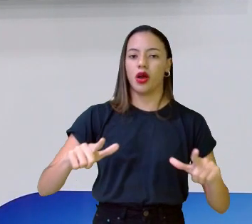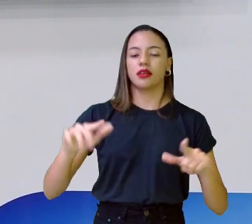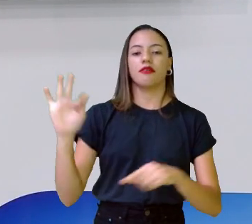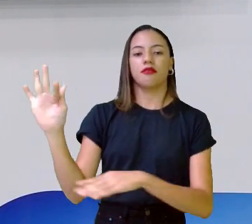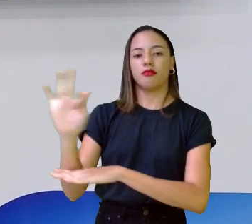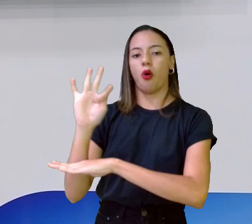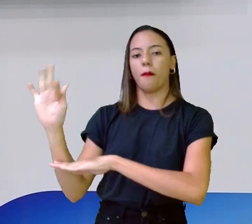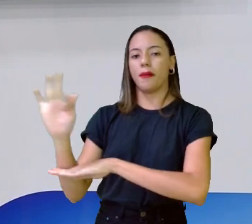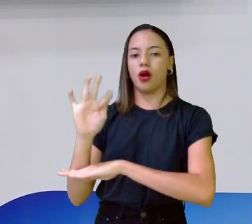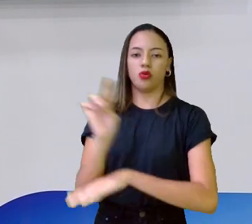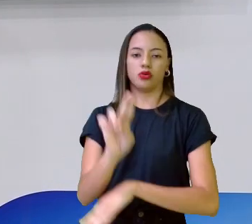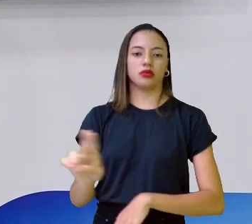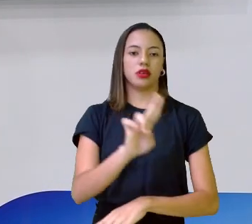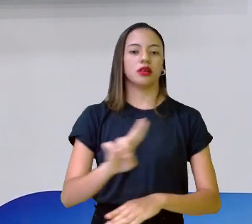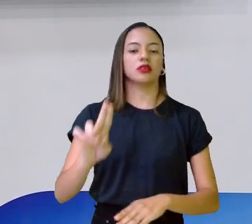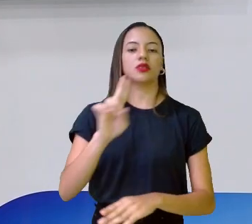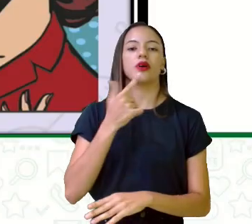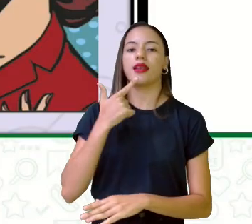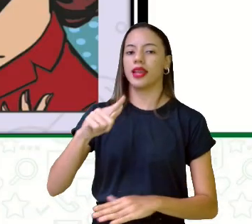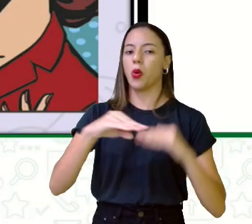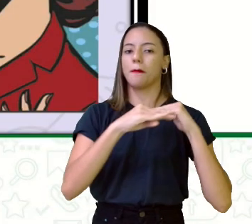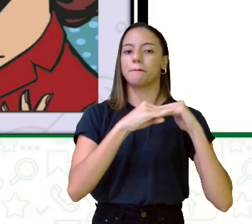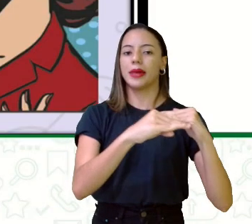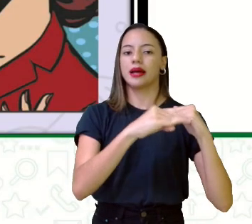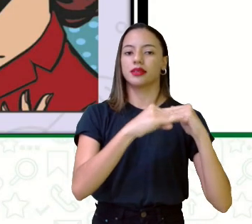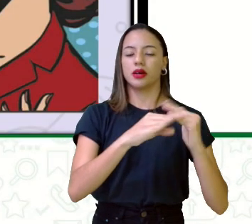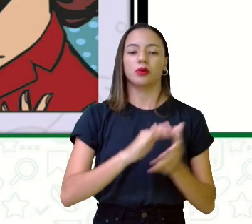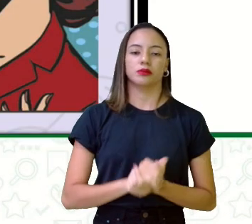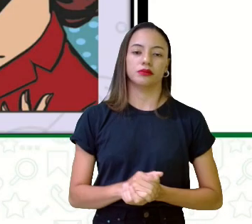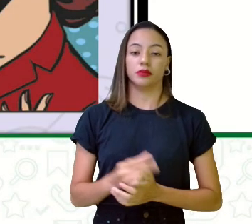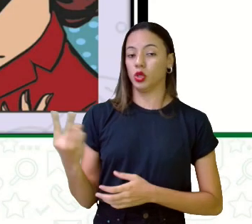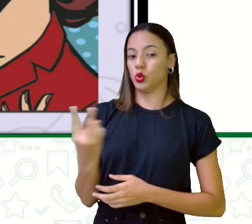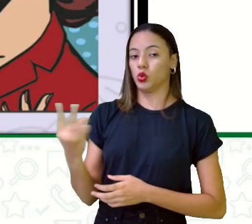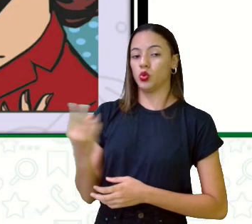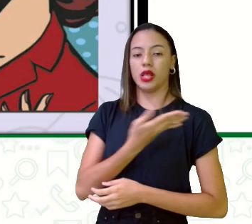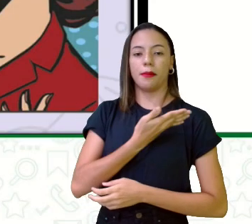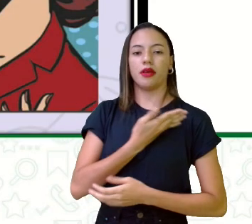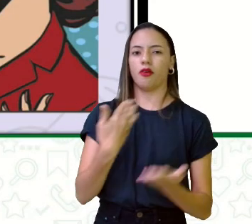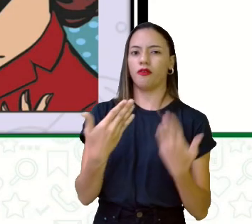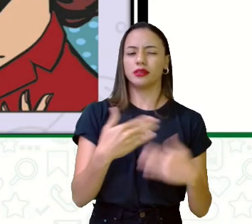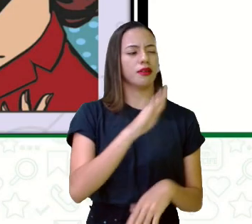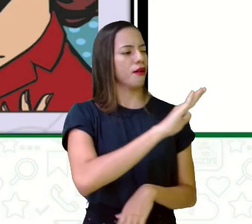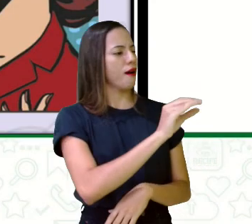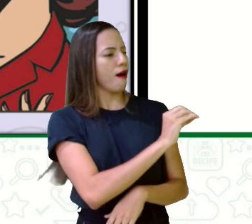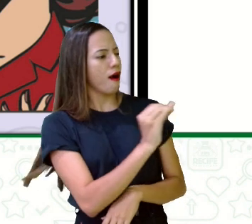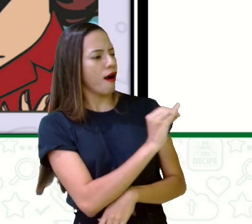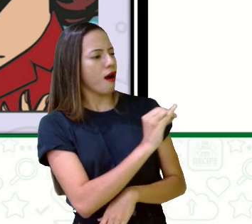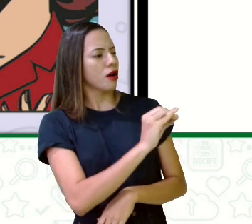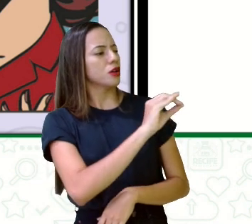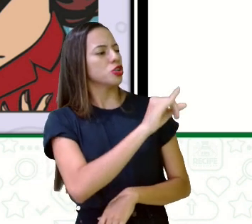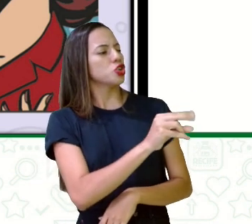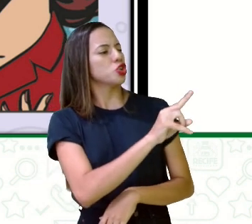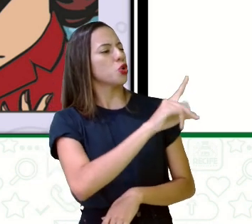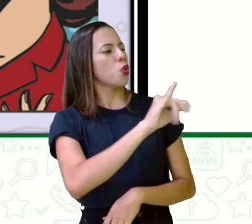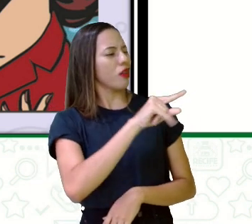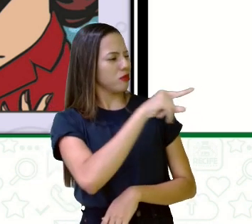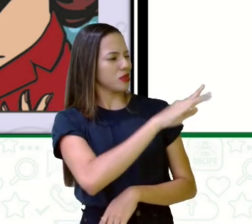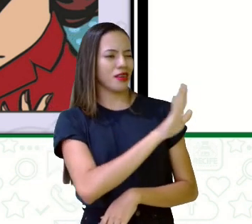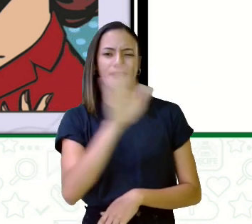língua padrão. Isso. E aí, as duas amigas aqui conversando. Oi, Júlia, você foi à festa da